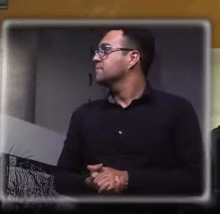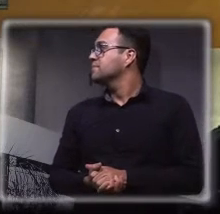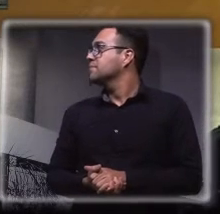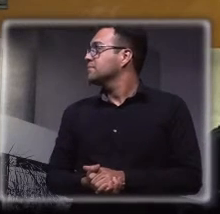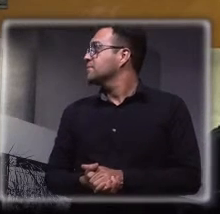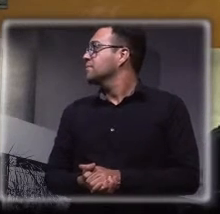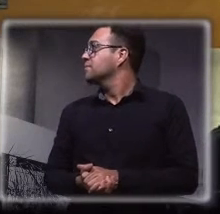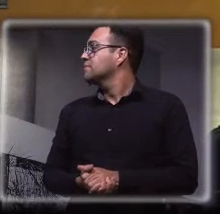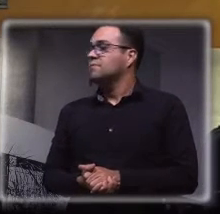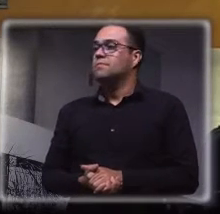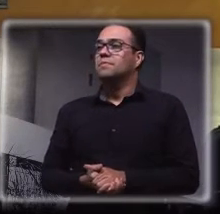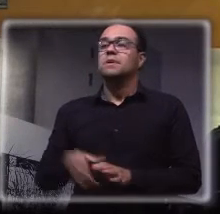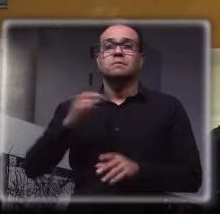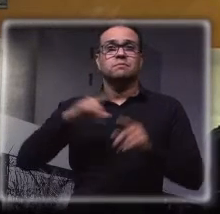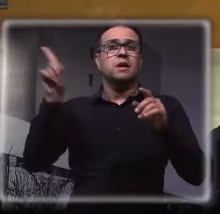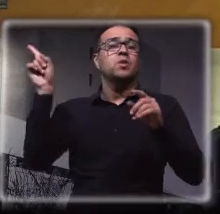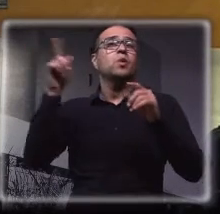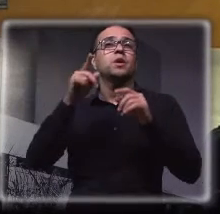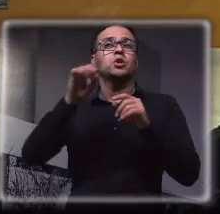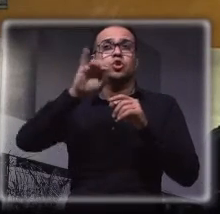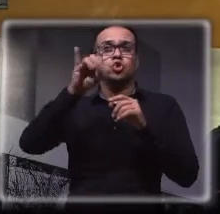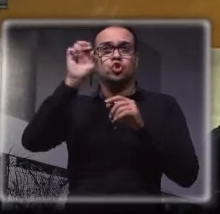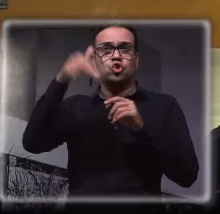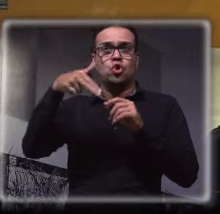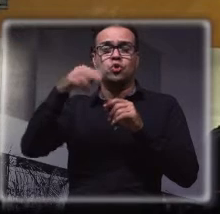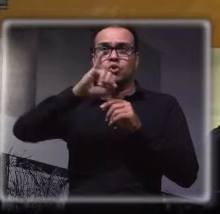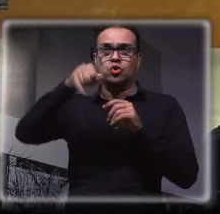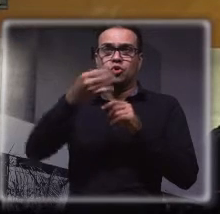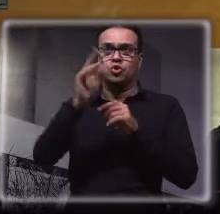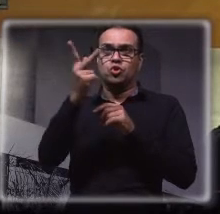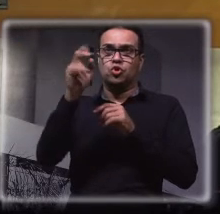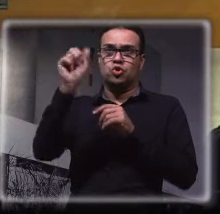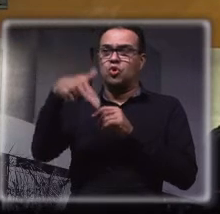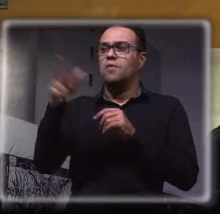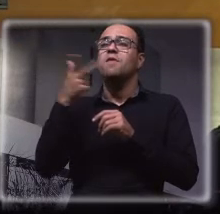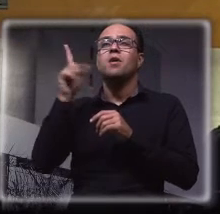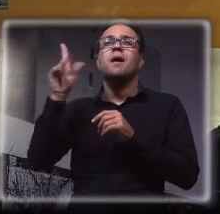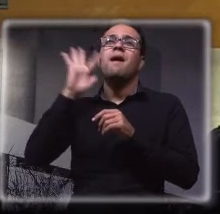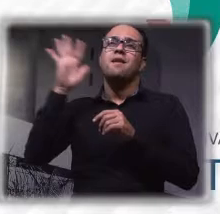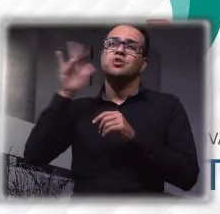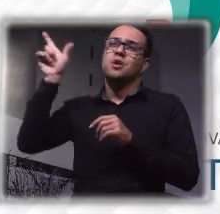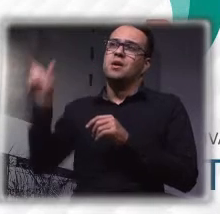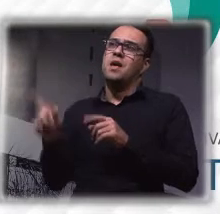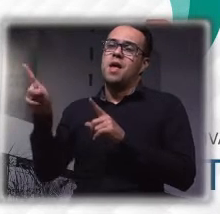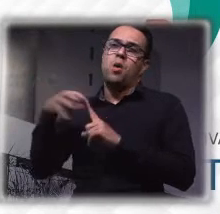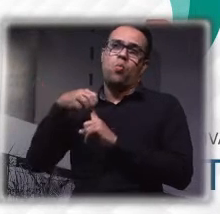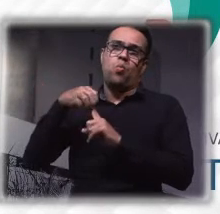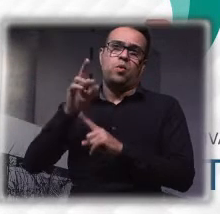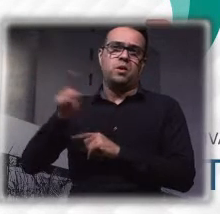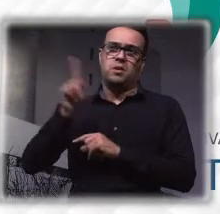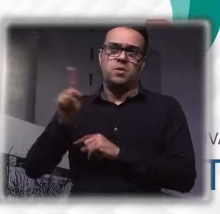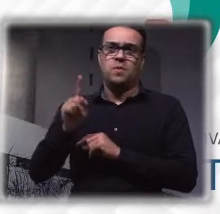parafraseando John Lennon, você pode dizer que eu sou uma sonhadora, mas eu não sou a única.